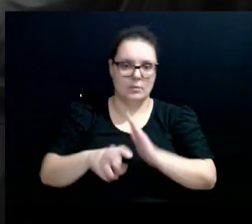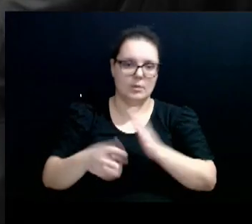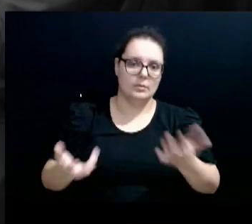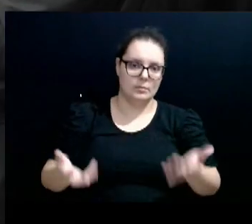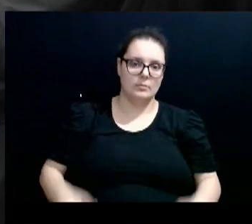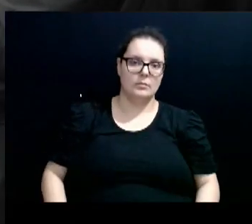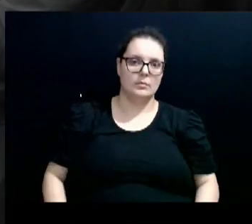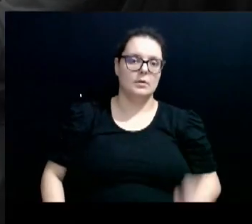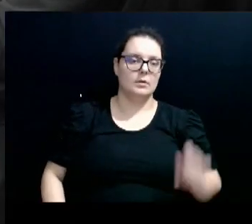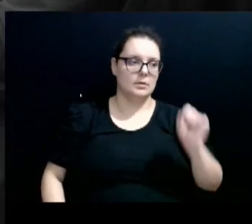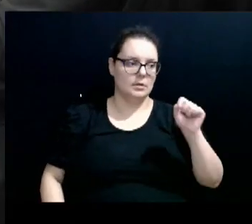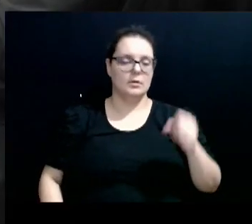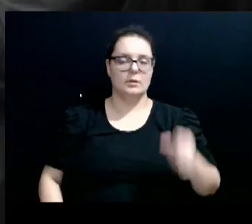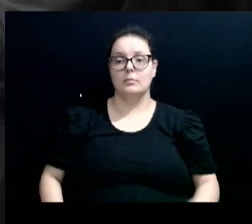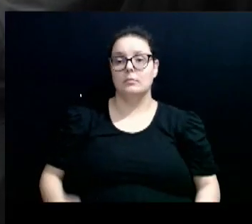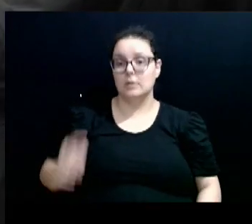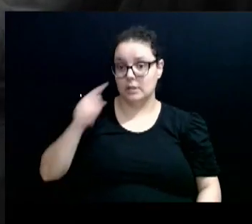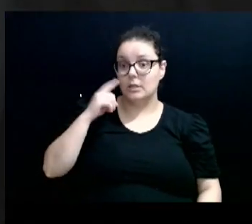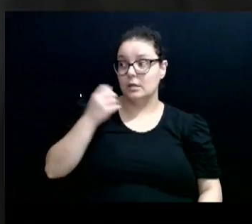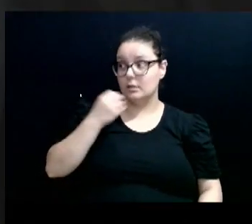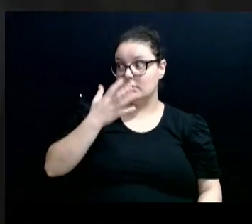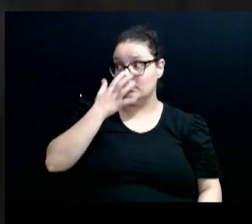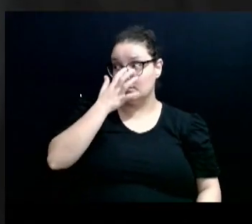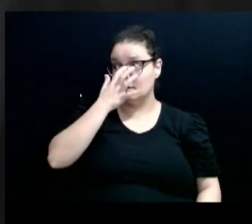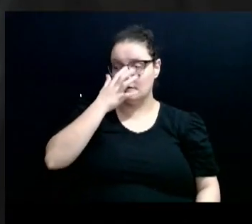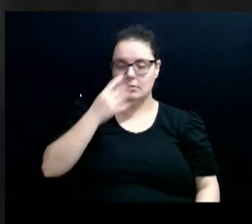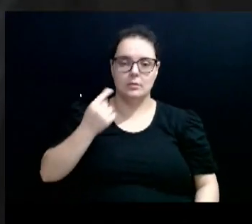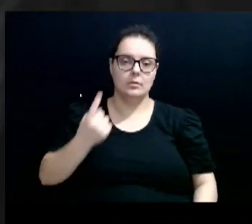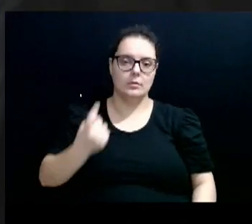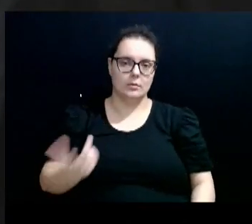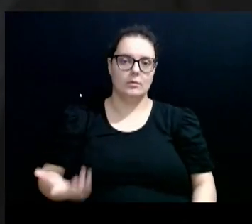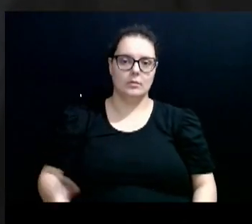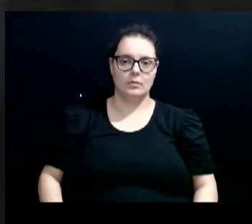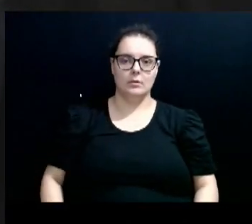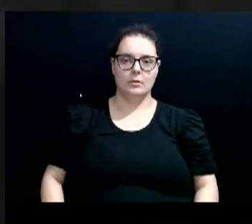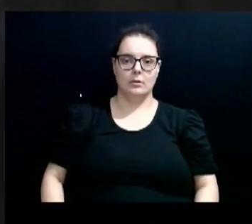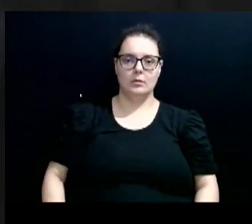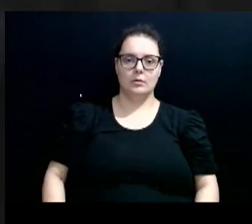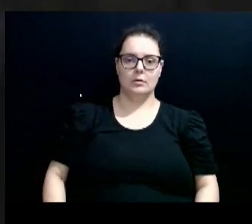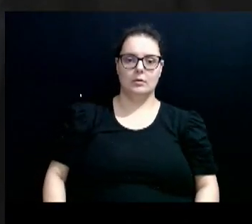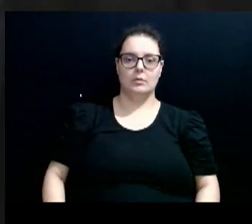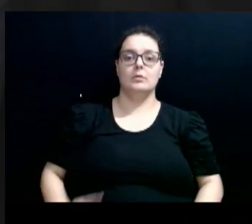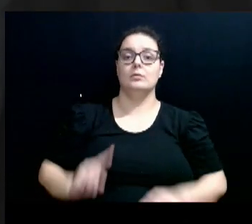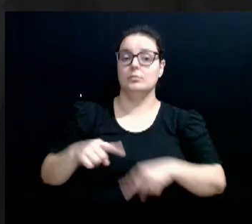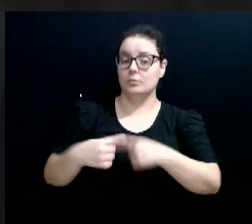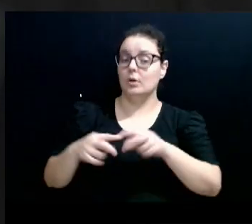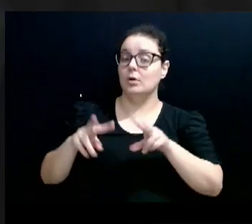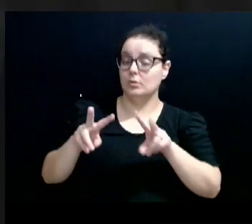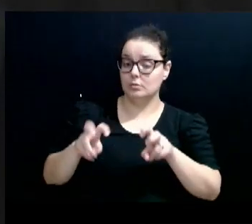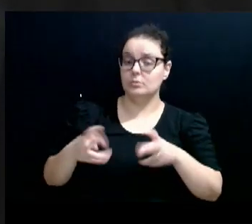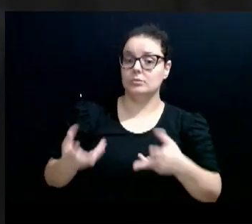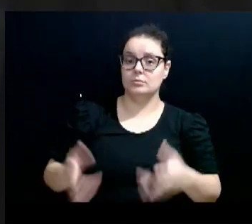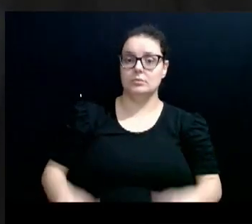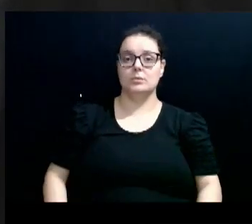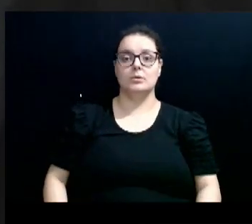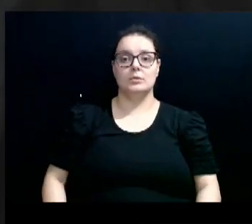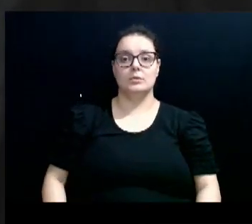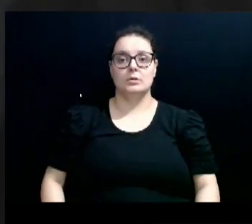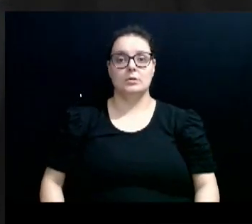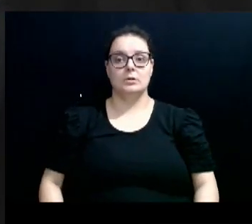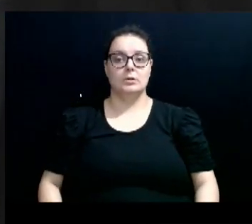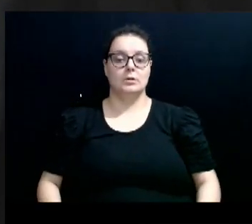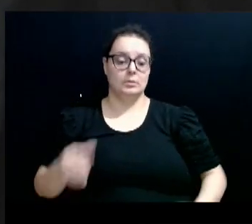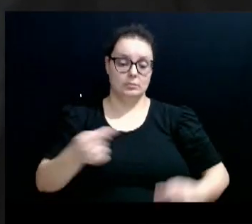era boa. E foi a única que... Então, outro tema que eu trouxe e basicamente debati em todos os